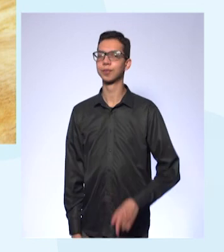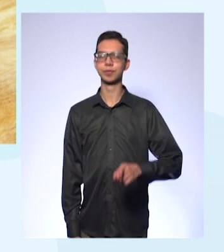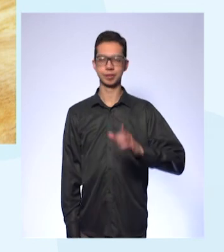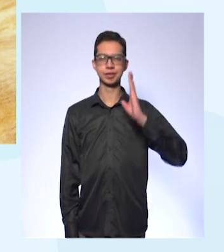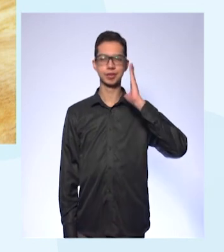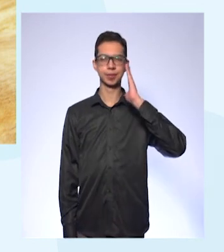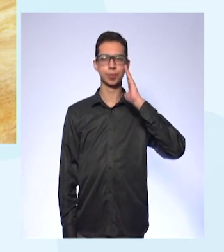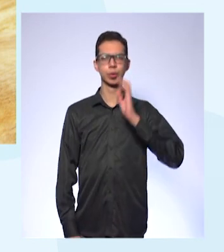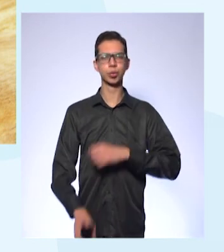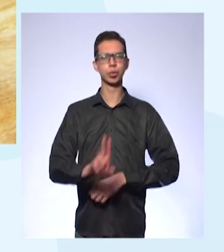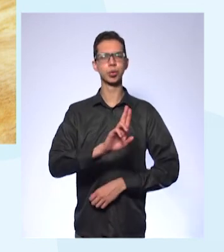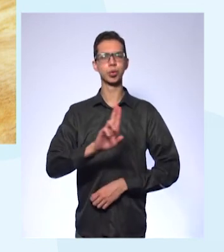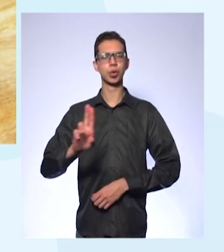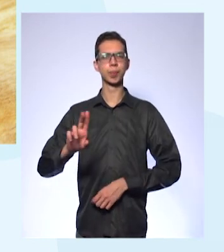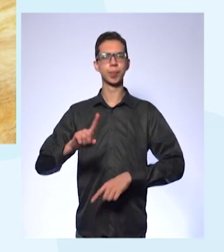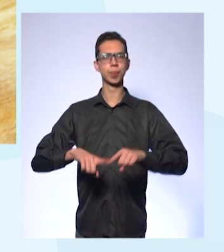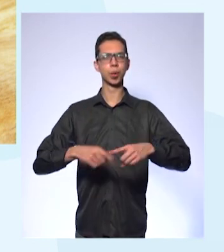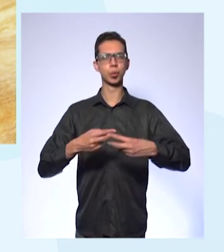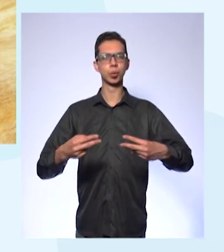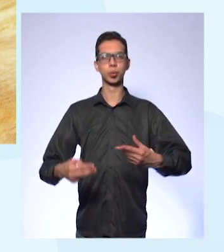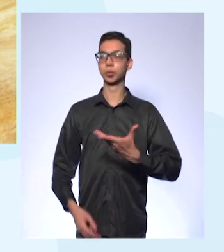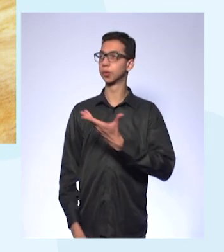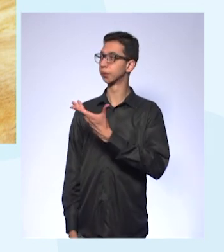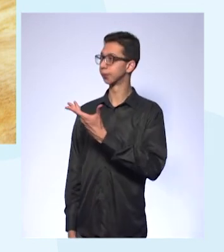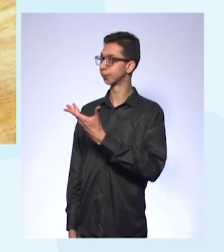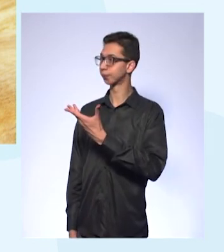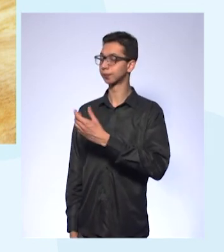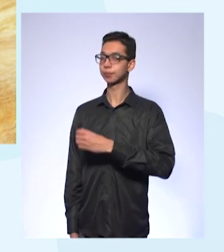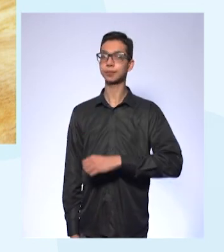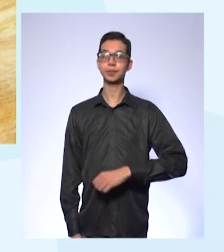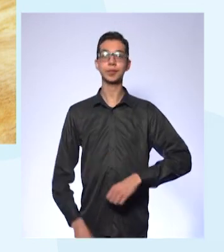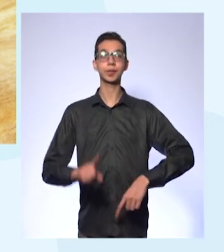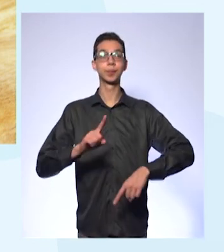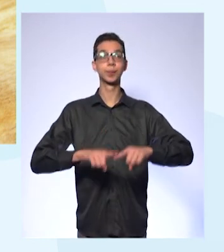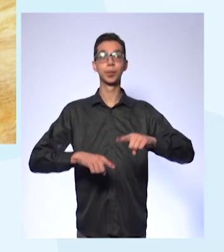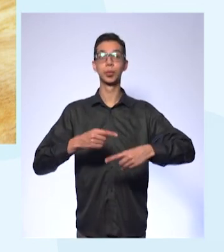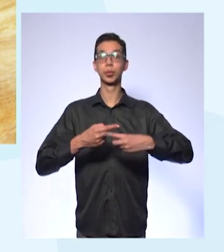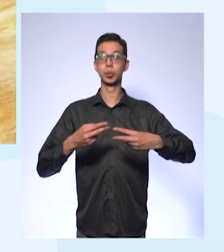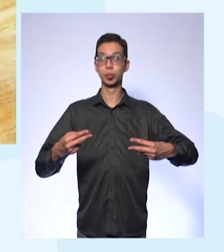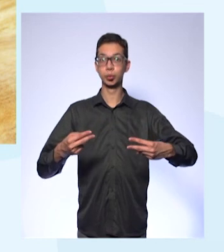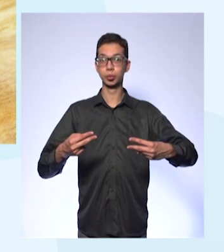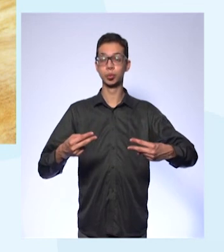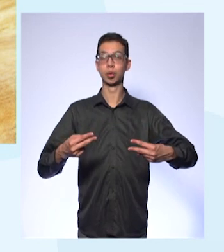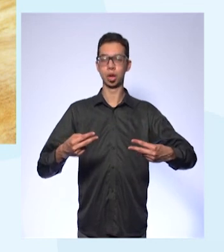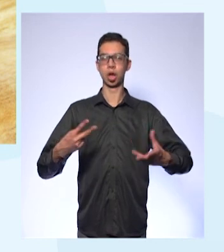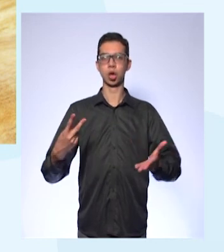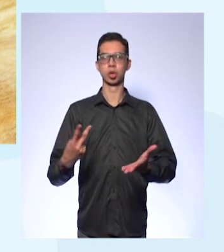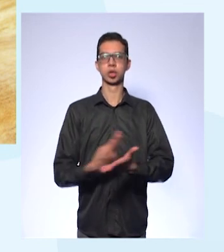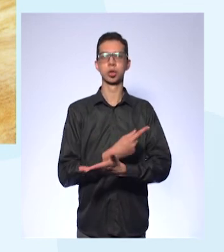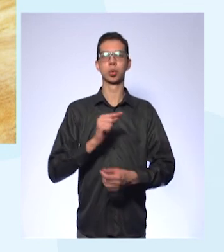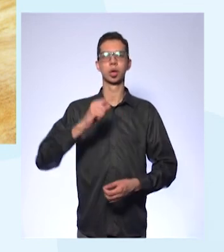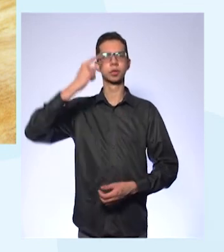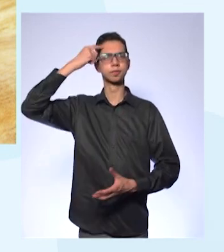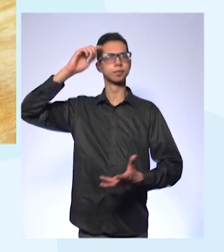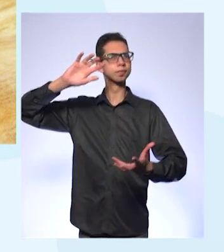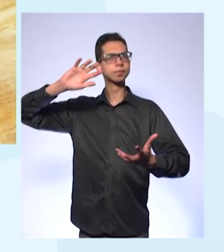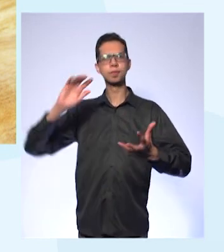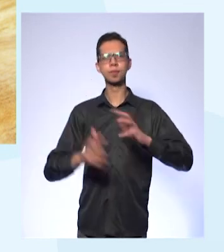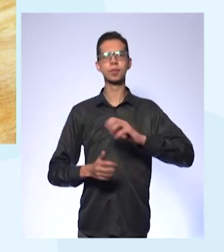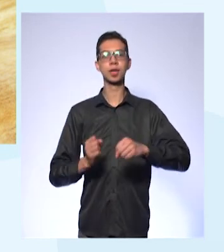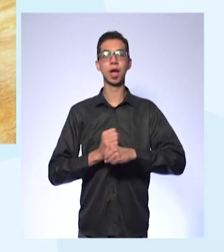desse produto? Esse produto causou uma revolta que durou 10 anos.